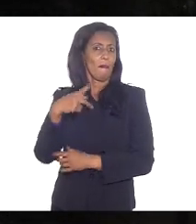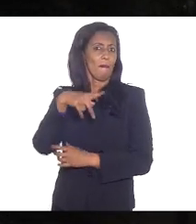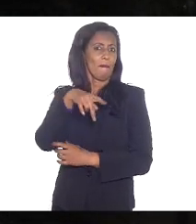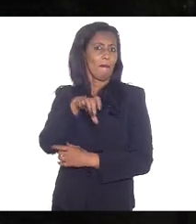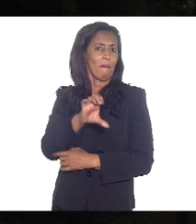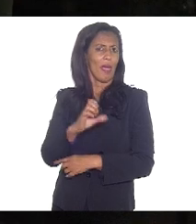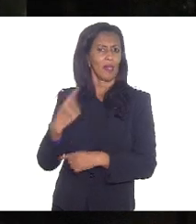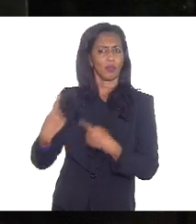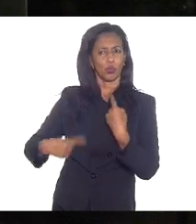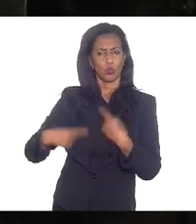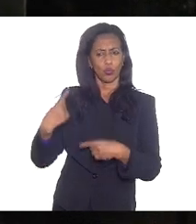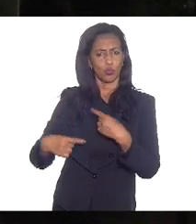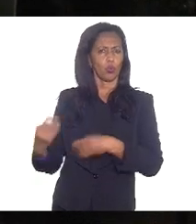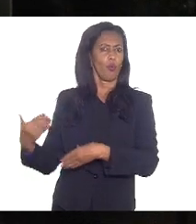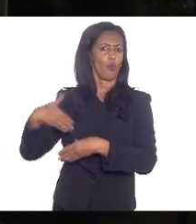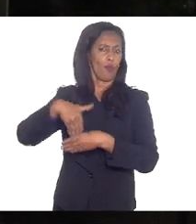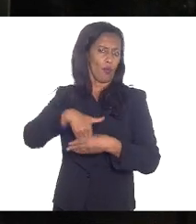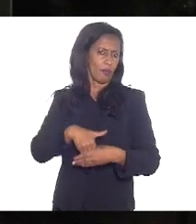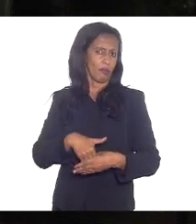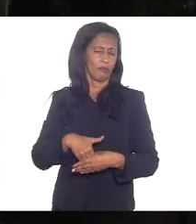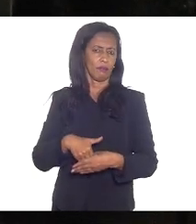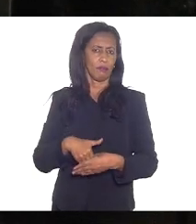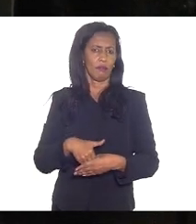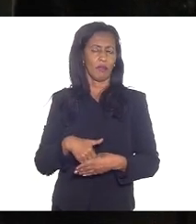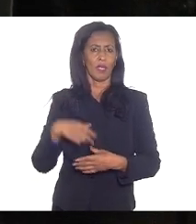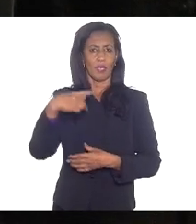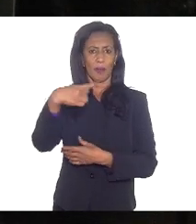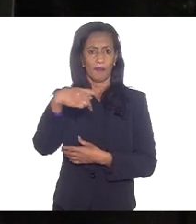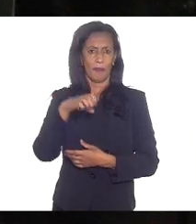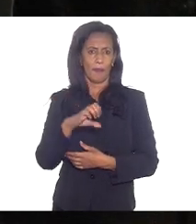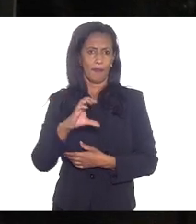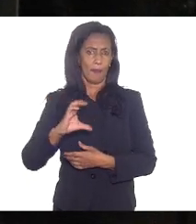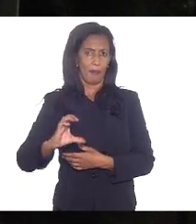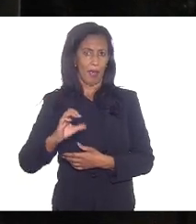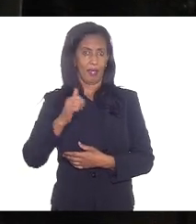sendo discutida e votada, que é a PEC